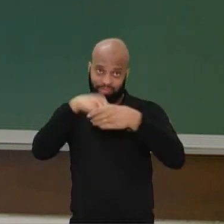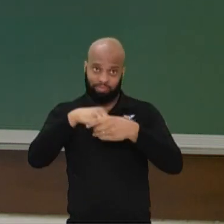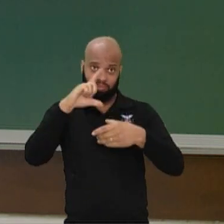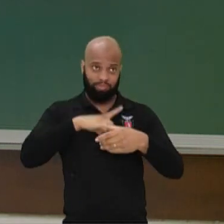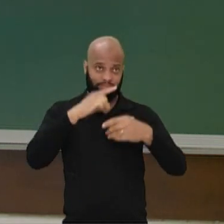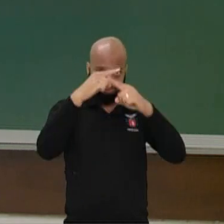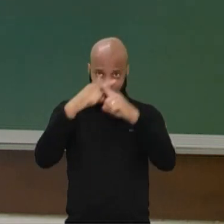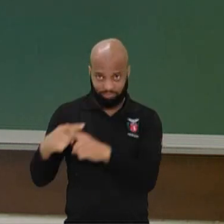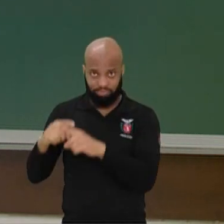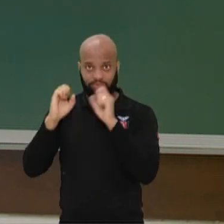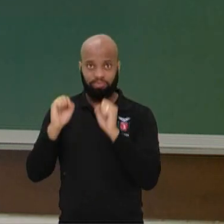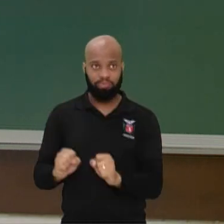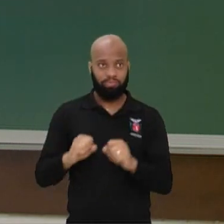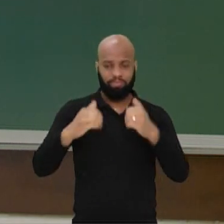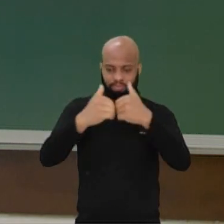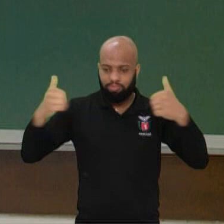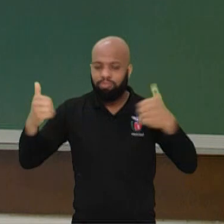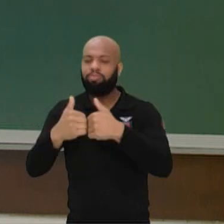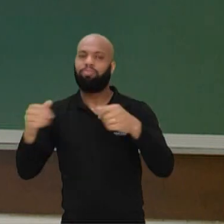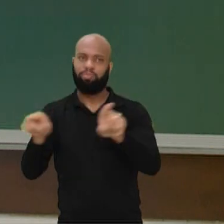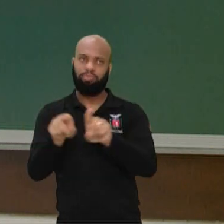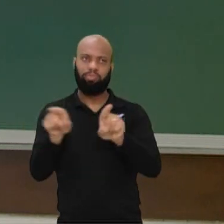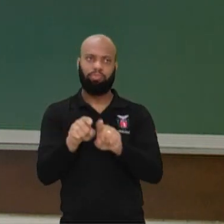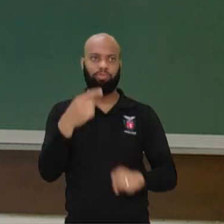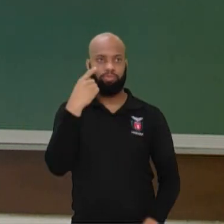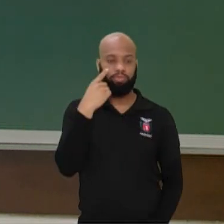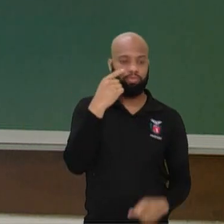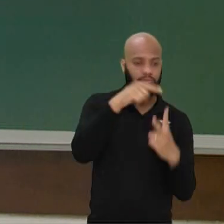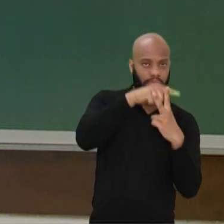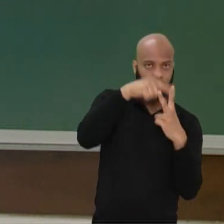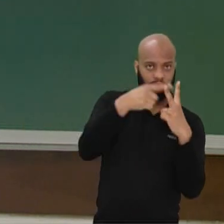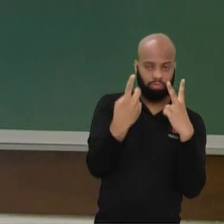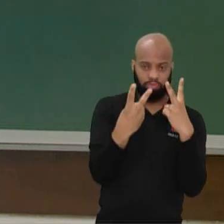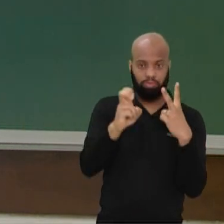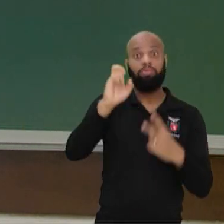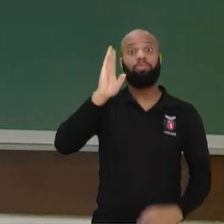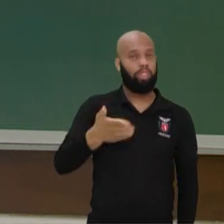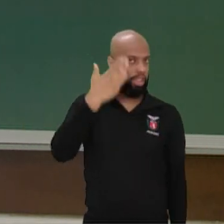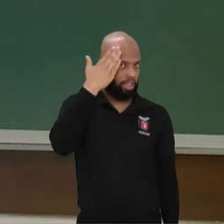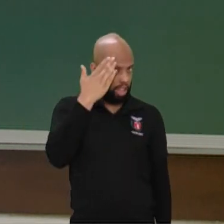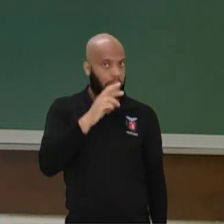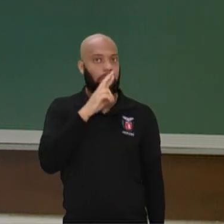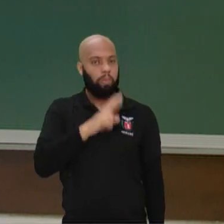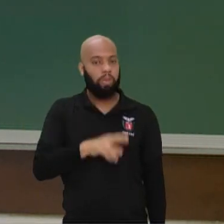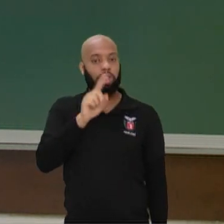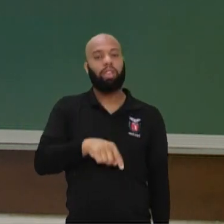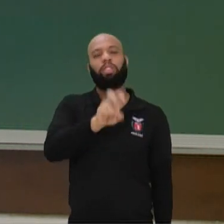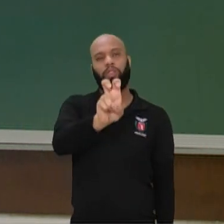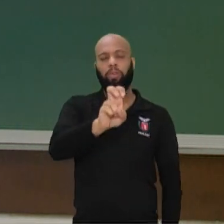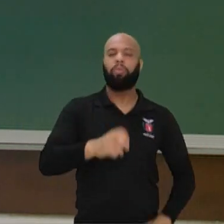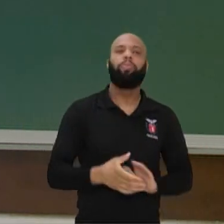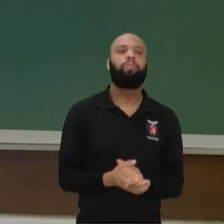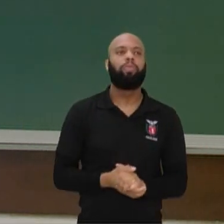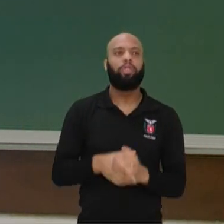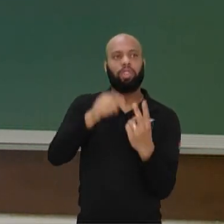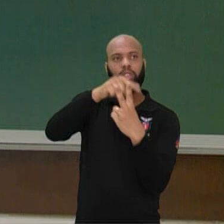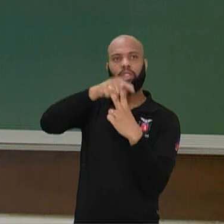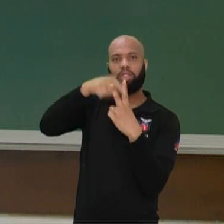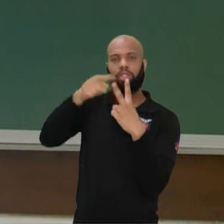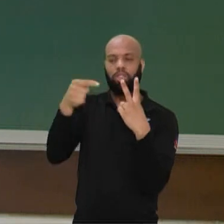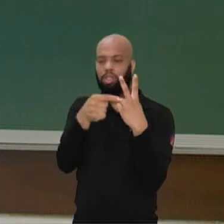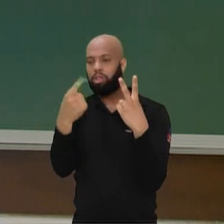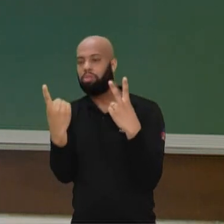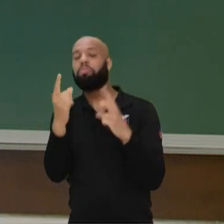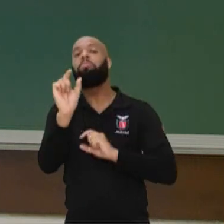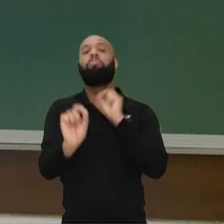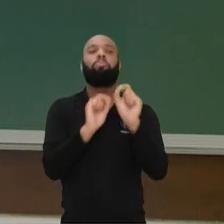colocar uma raiz para cada um. Raiz quadrada de 25, a gente sabe quanto é. É 5. E raiz quadrada de